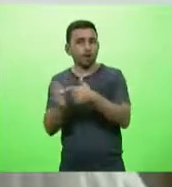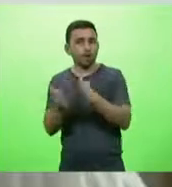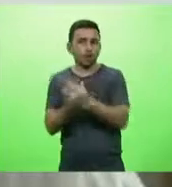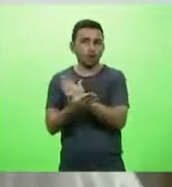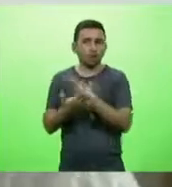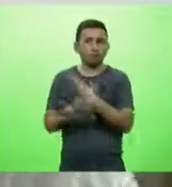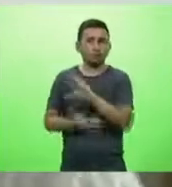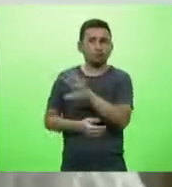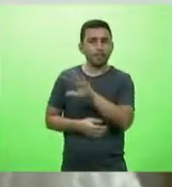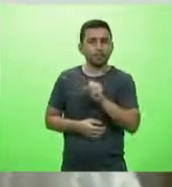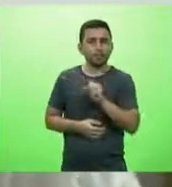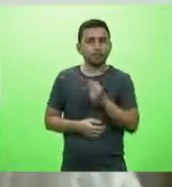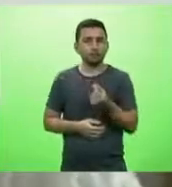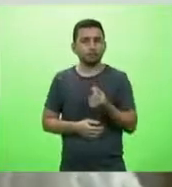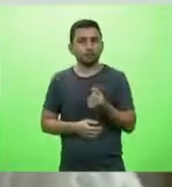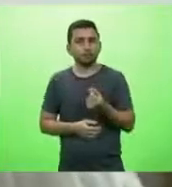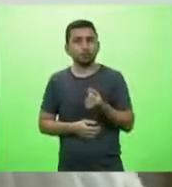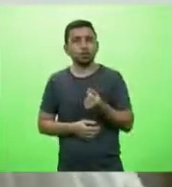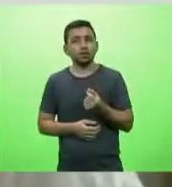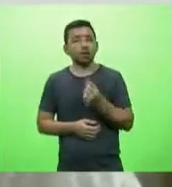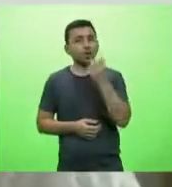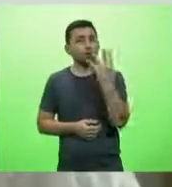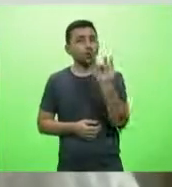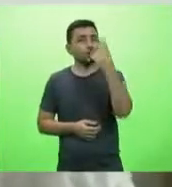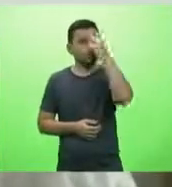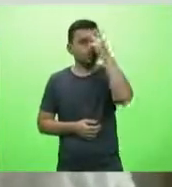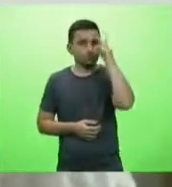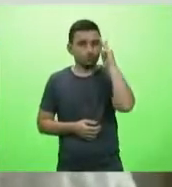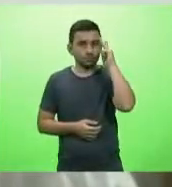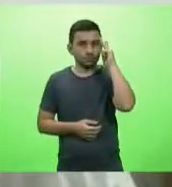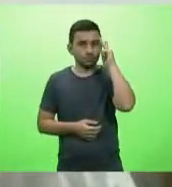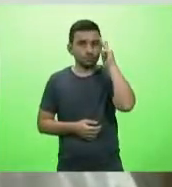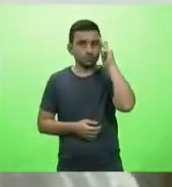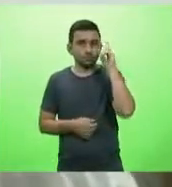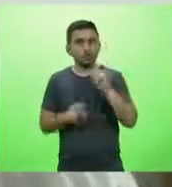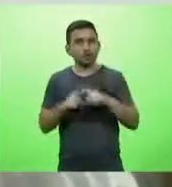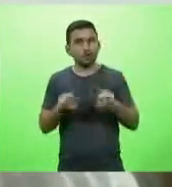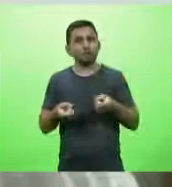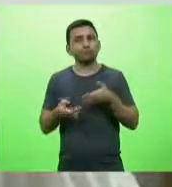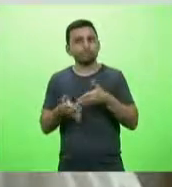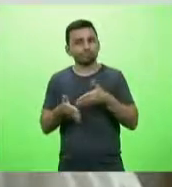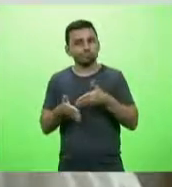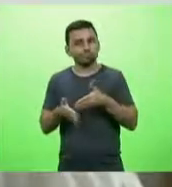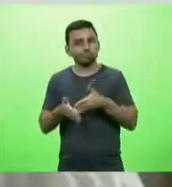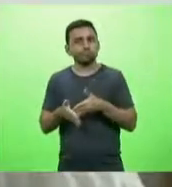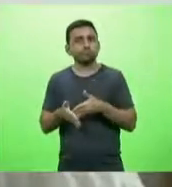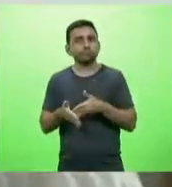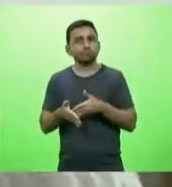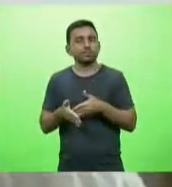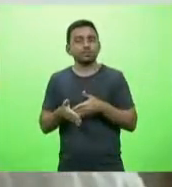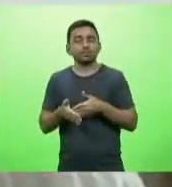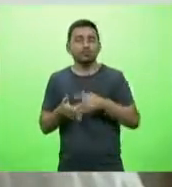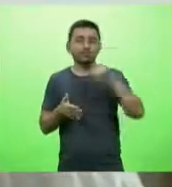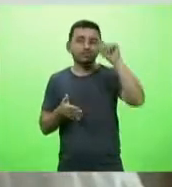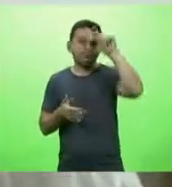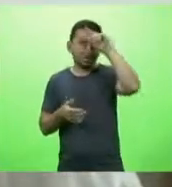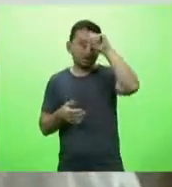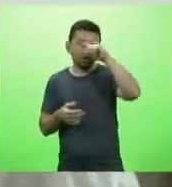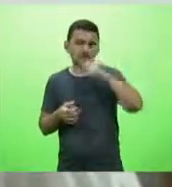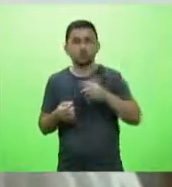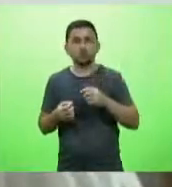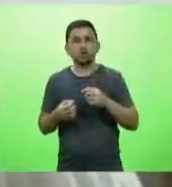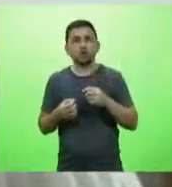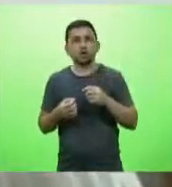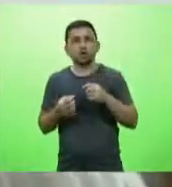receberam recursos, 4 pessoas, e que por isso impede de se colocar em prática